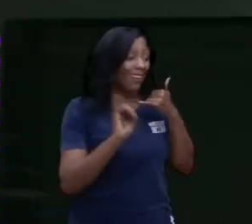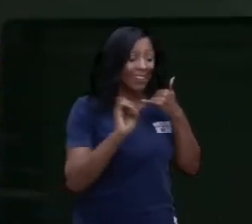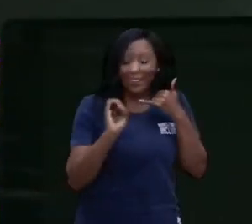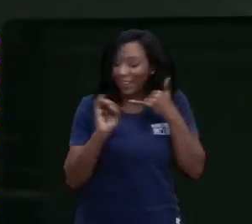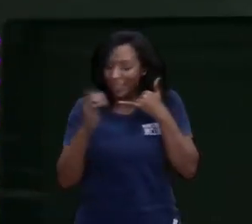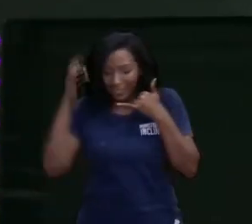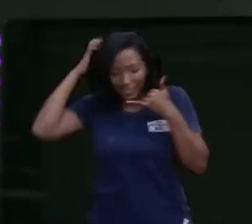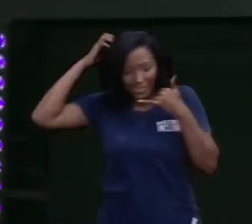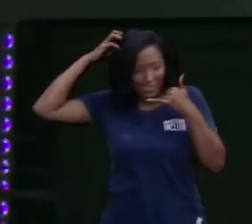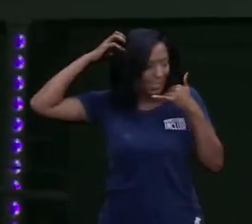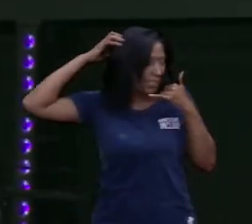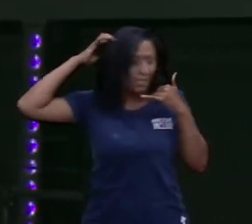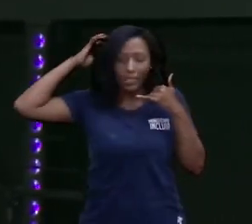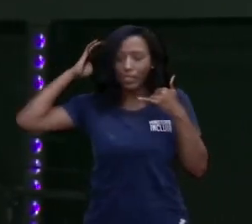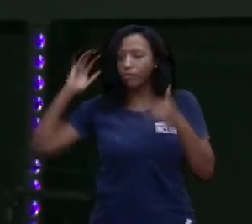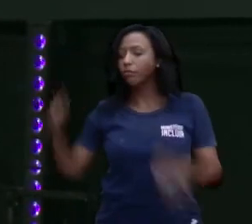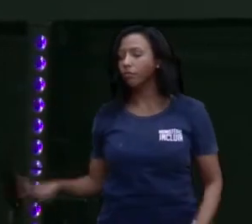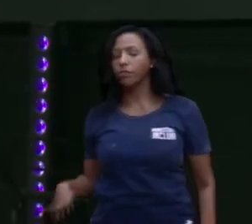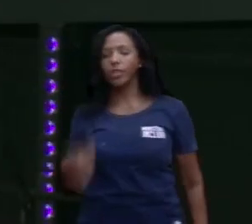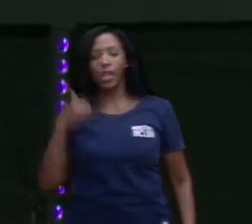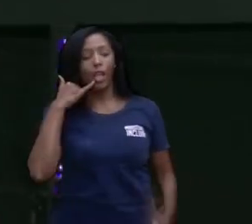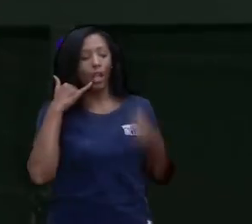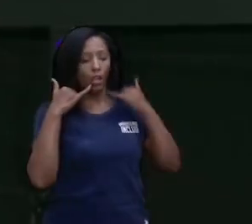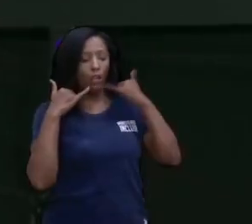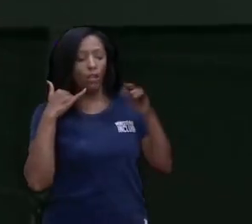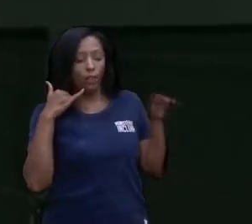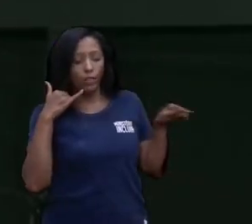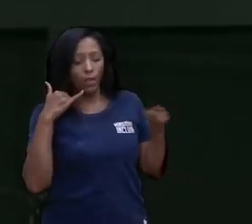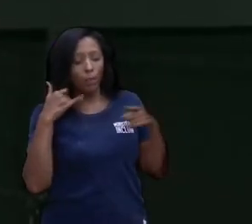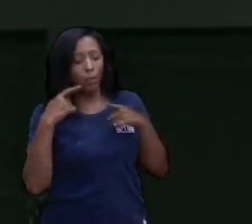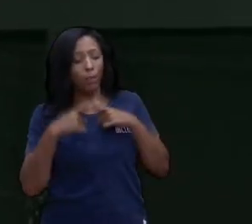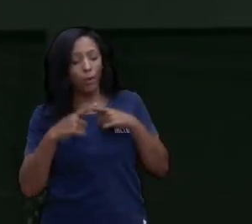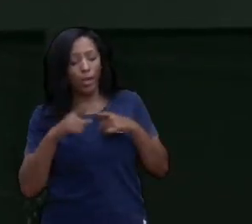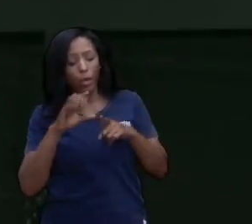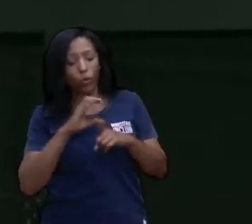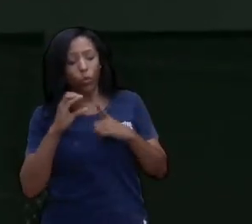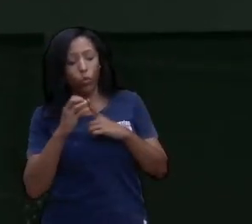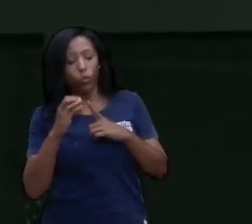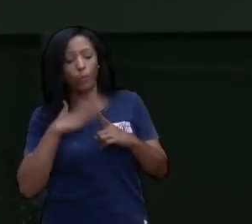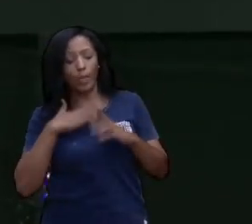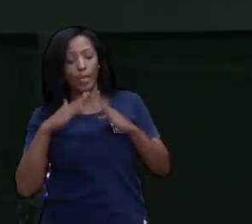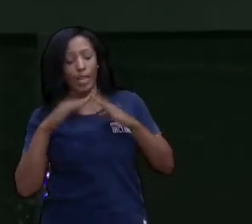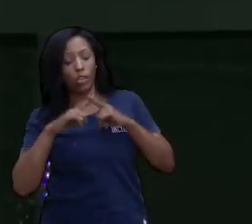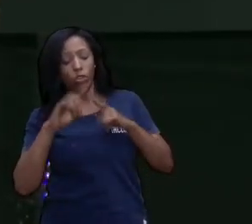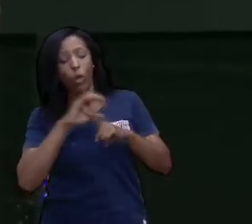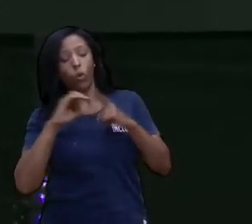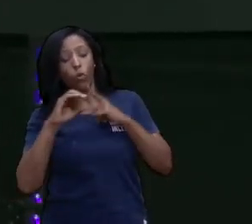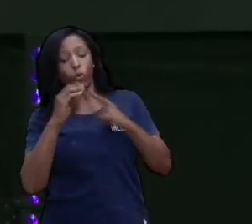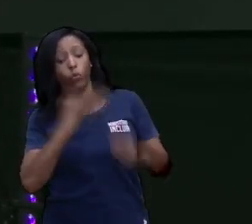Sem graça foi cara tô te ligando porque vai ter um culto lá na igreja que é o culto do amigo